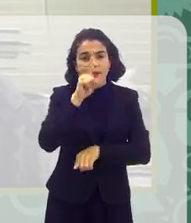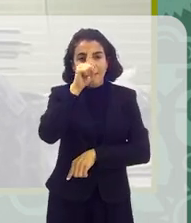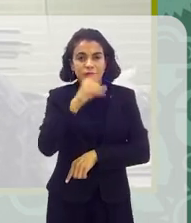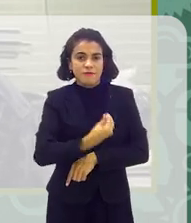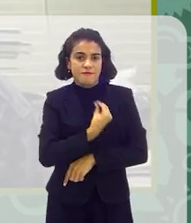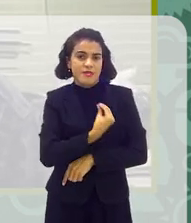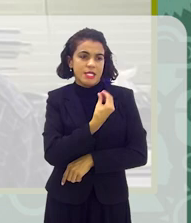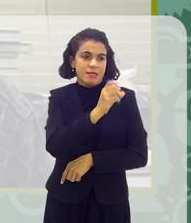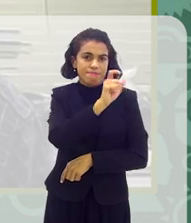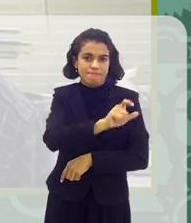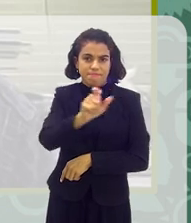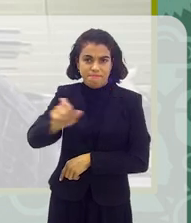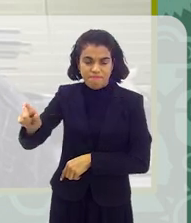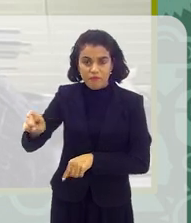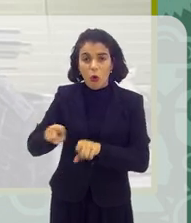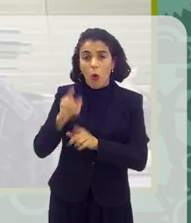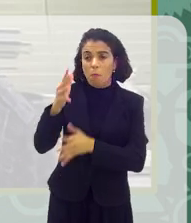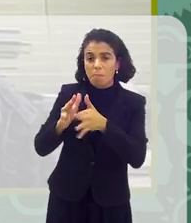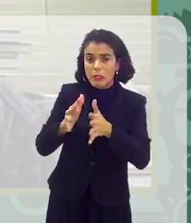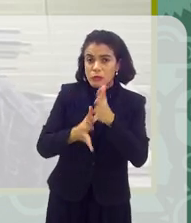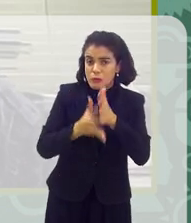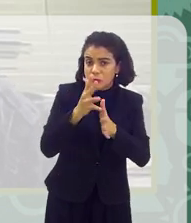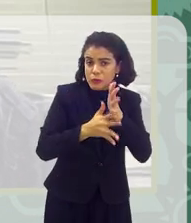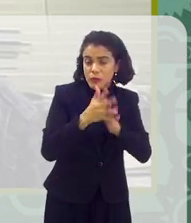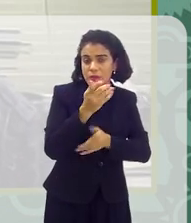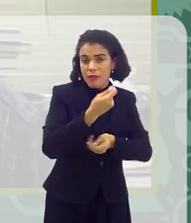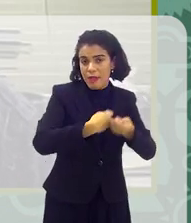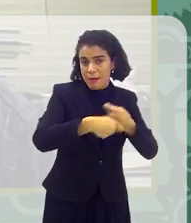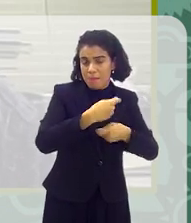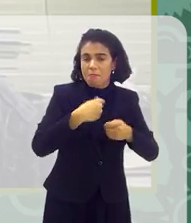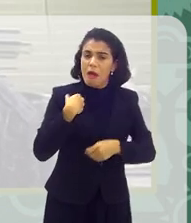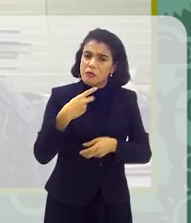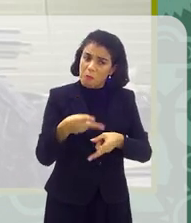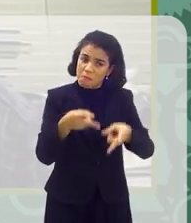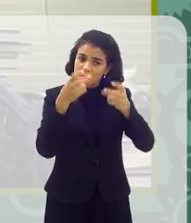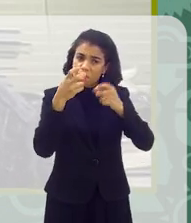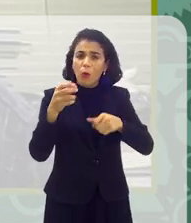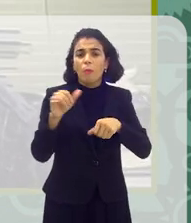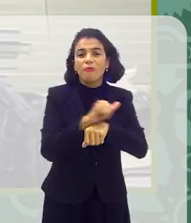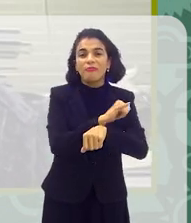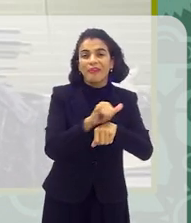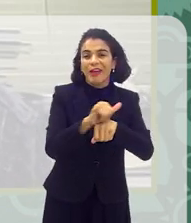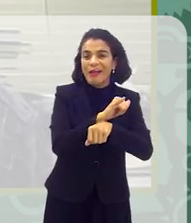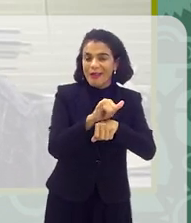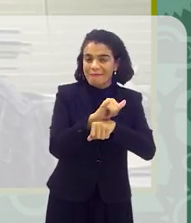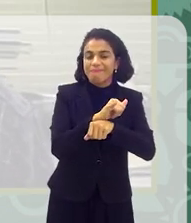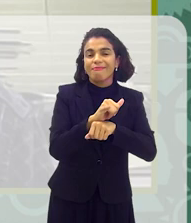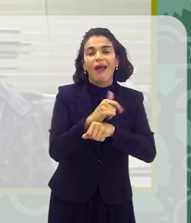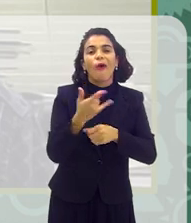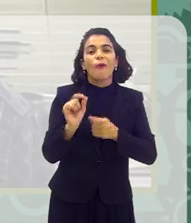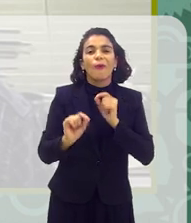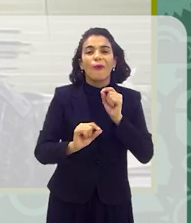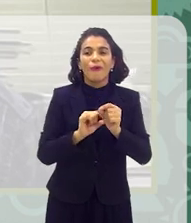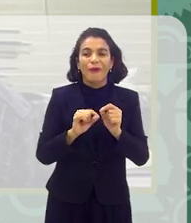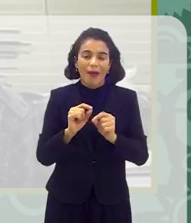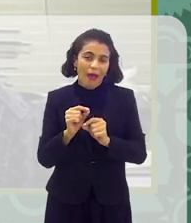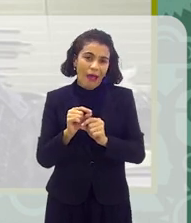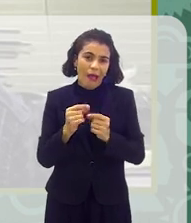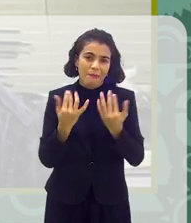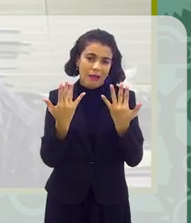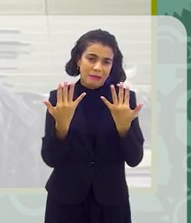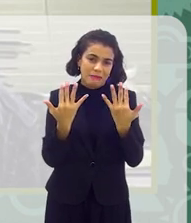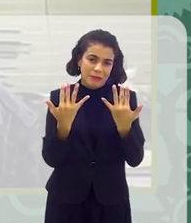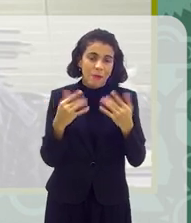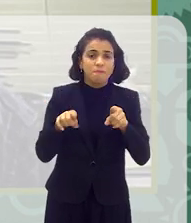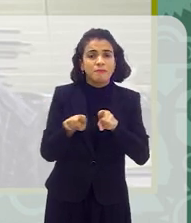a vida de outras pessoas também, ou trazer prejuízo à economia. Mas eu vejo como uma ferramenta que vai ajudar bastante as pessoas a se livrar também dessa parte mais